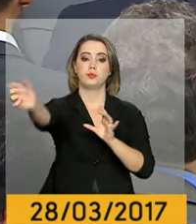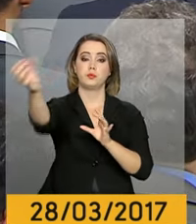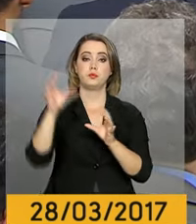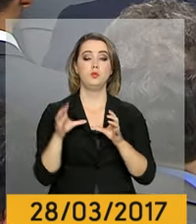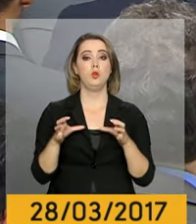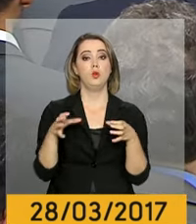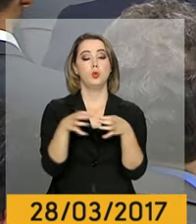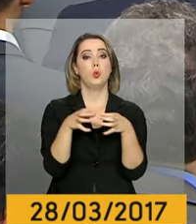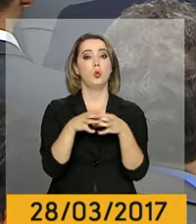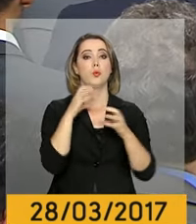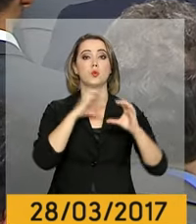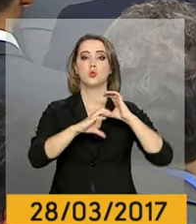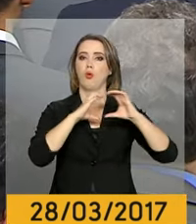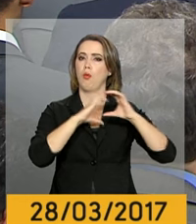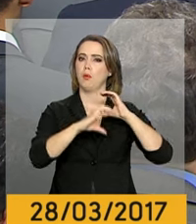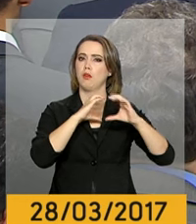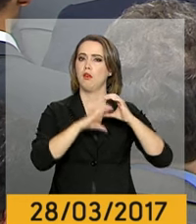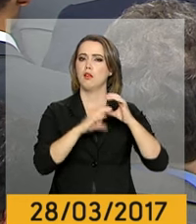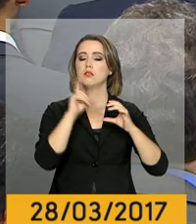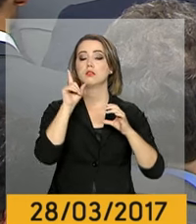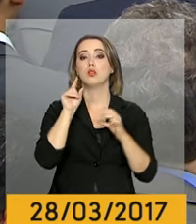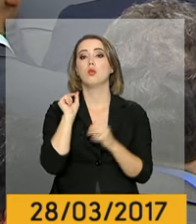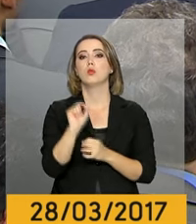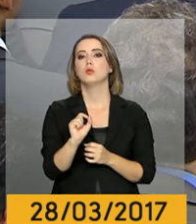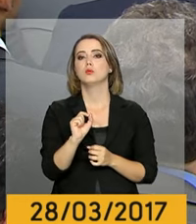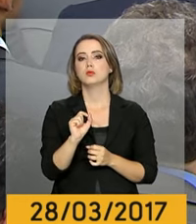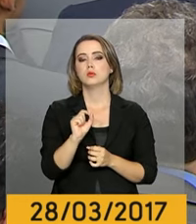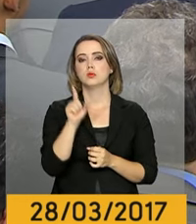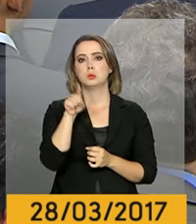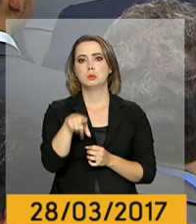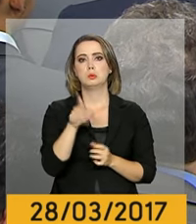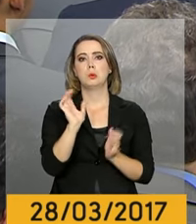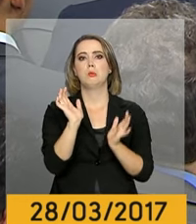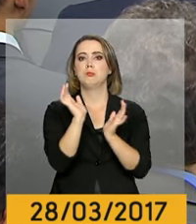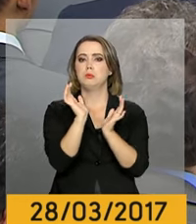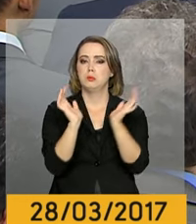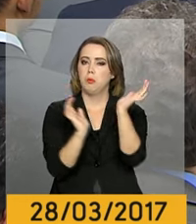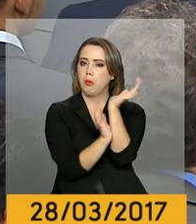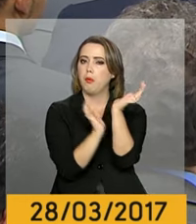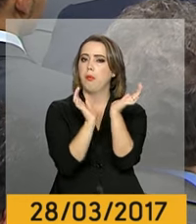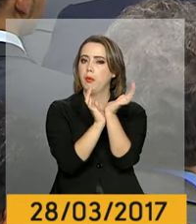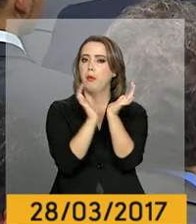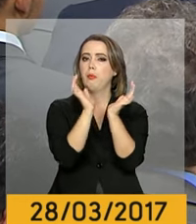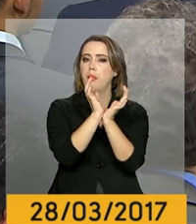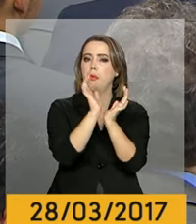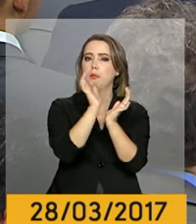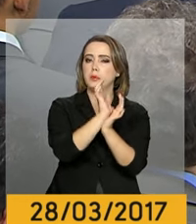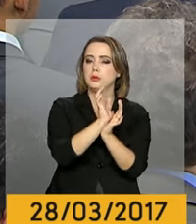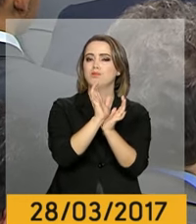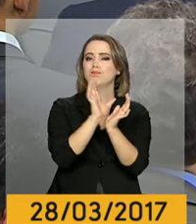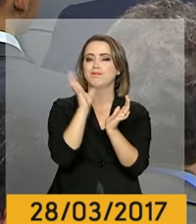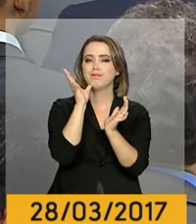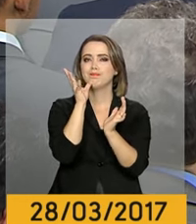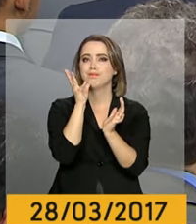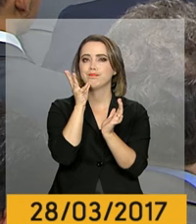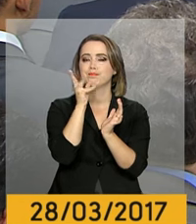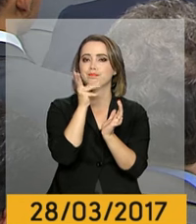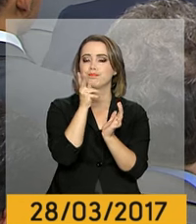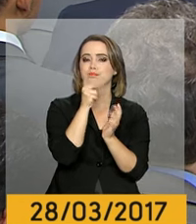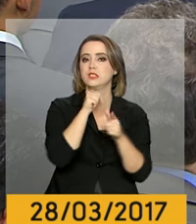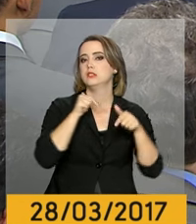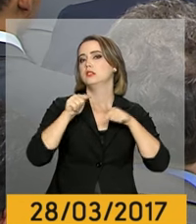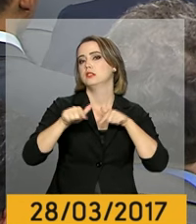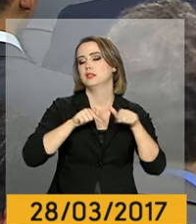de comunicação o quanto a burocracia emperra os trabalhos